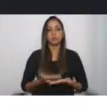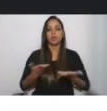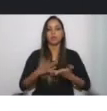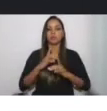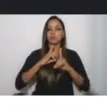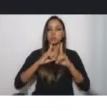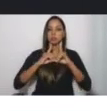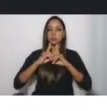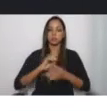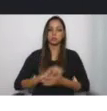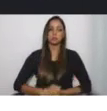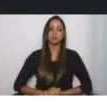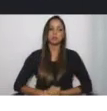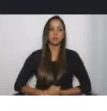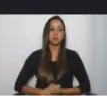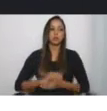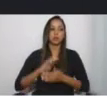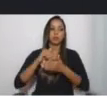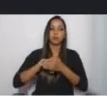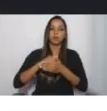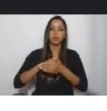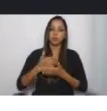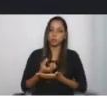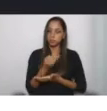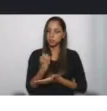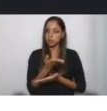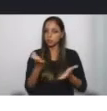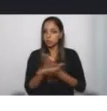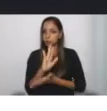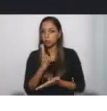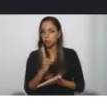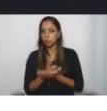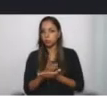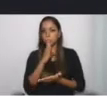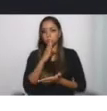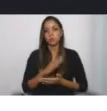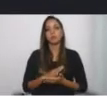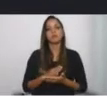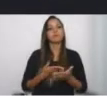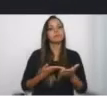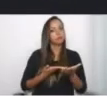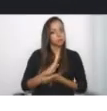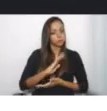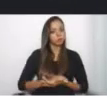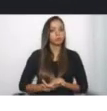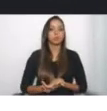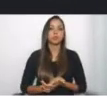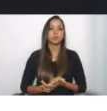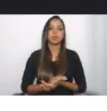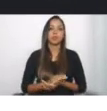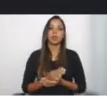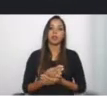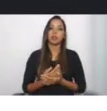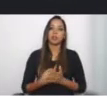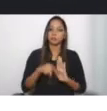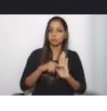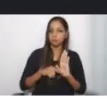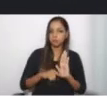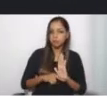Em votação, aqueles que aprovam, permaneçam como se encontram, matéria aprovada. Seguindo-se na pauta, nós temos o projeto de